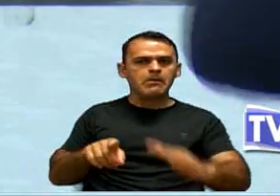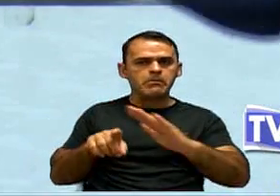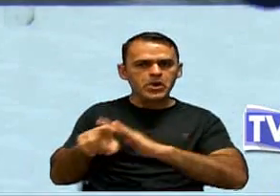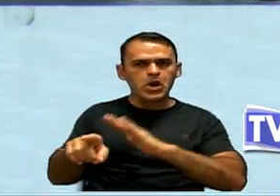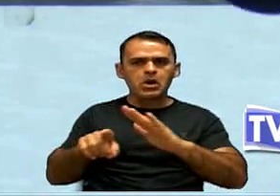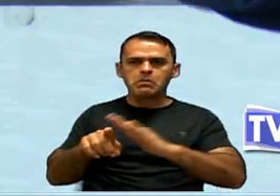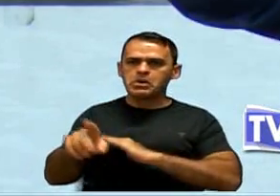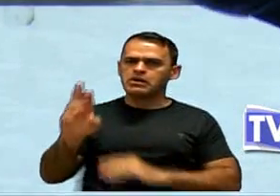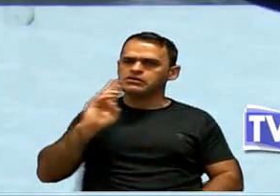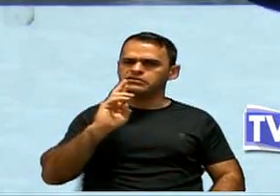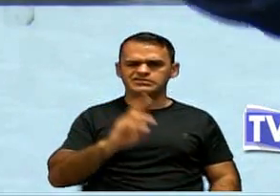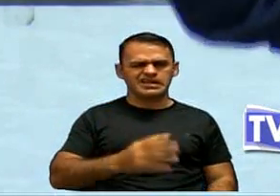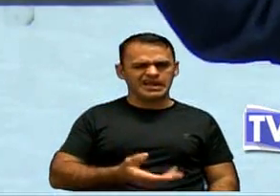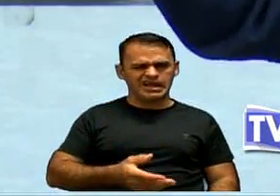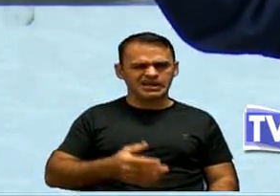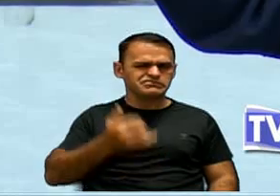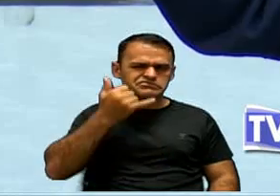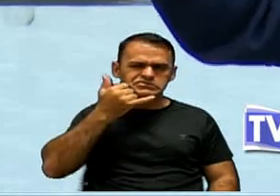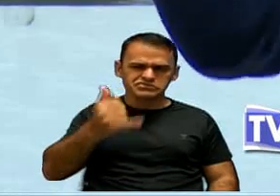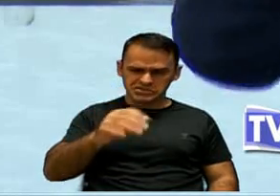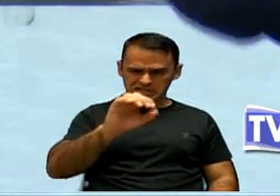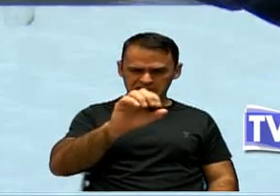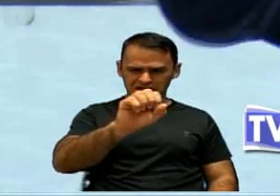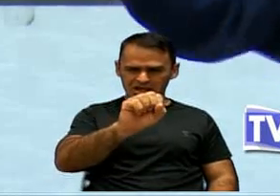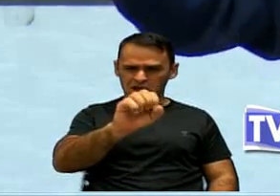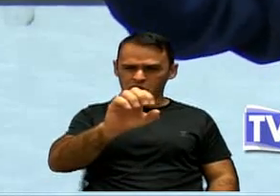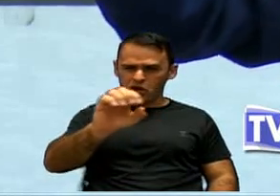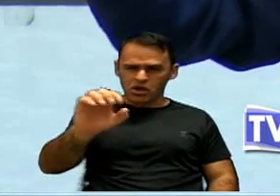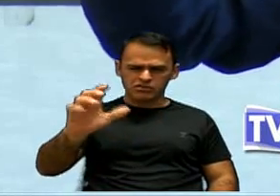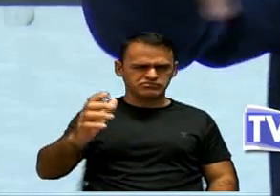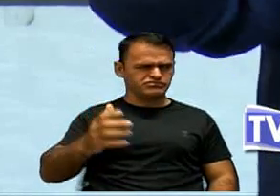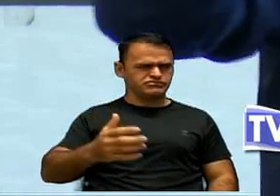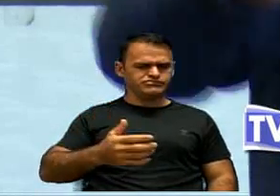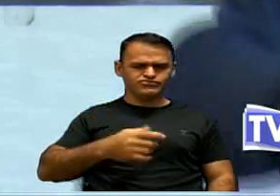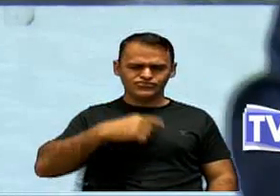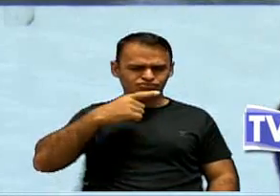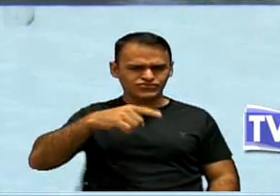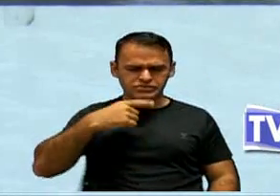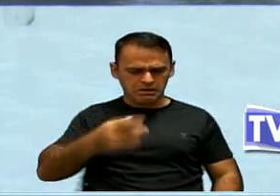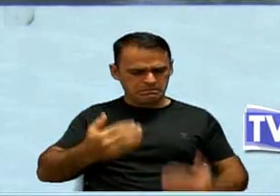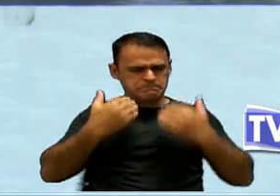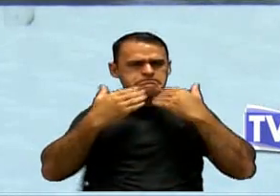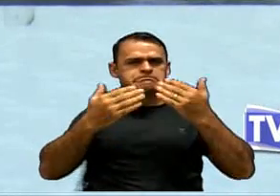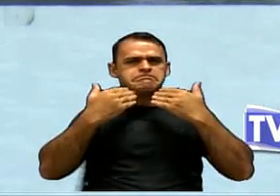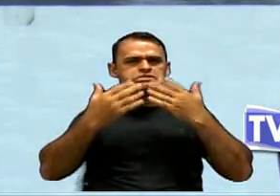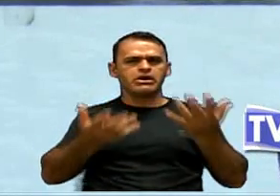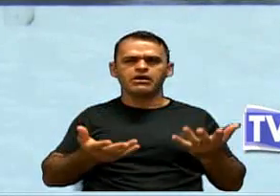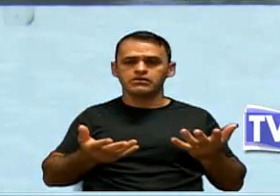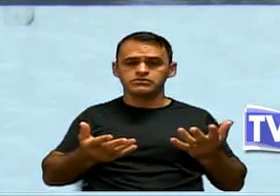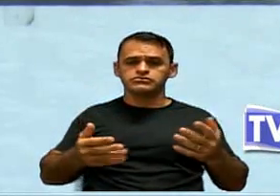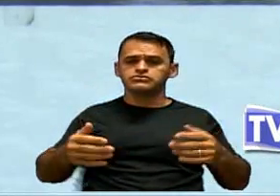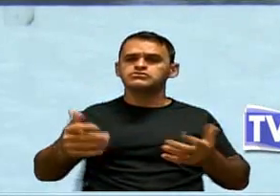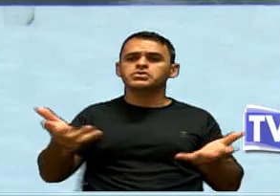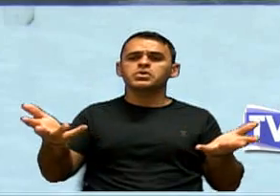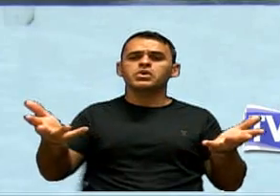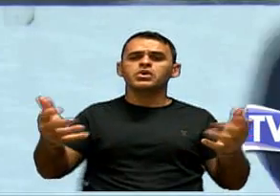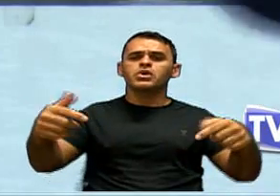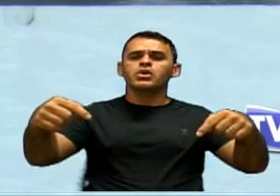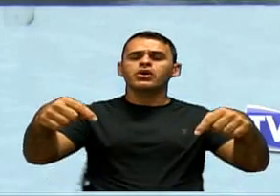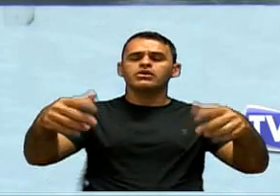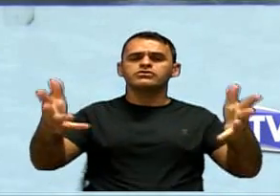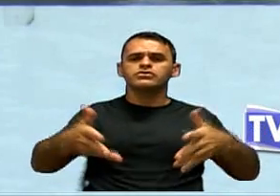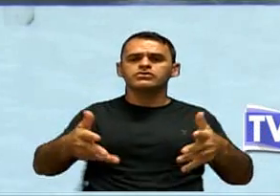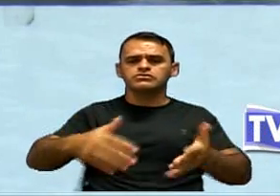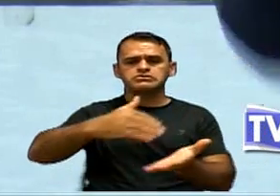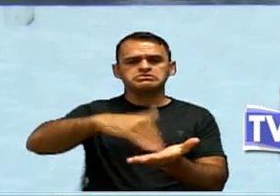Que 0800? Aquilo lá não funciona. Aquilo lá não funciona. Sabe onde é o escritório deles? Lá no Campoli,